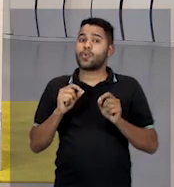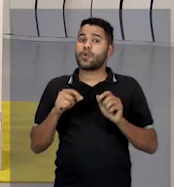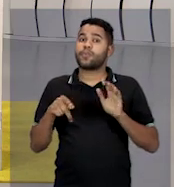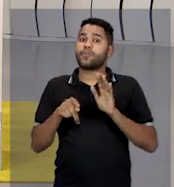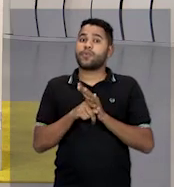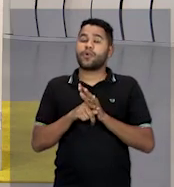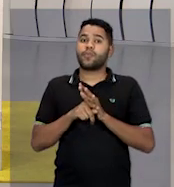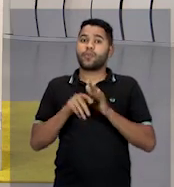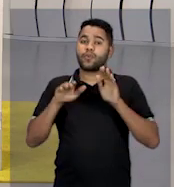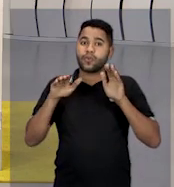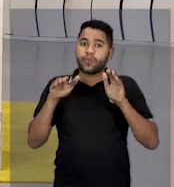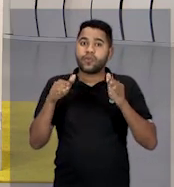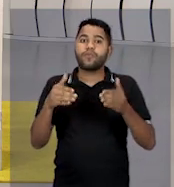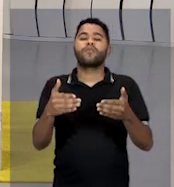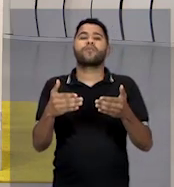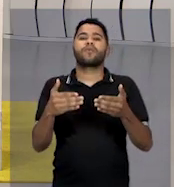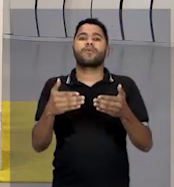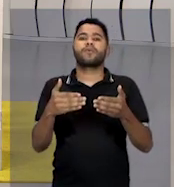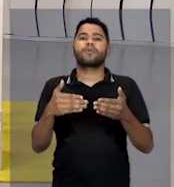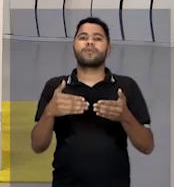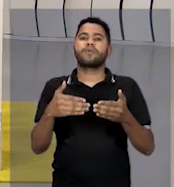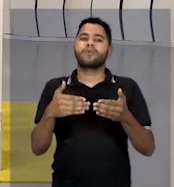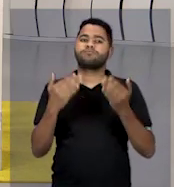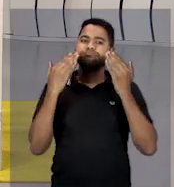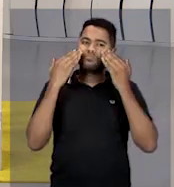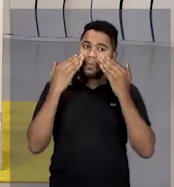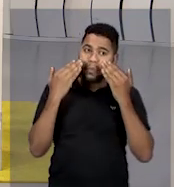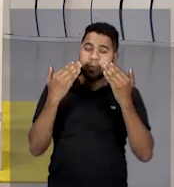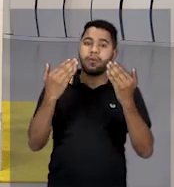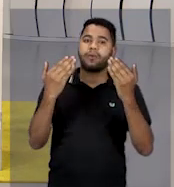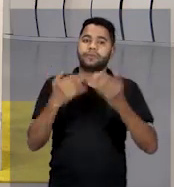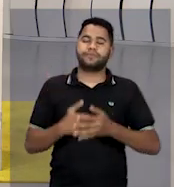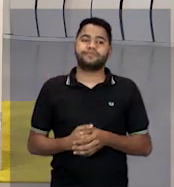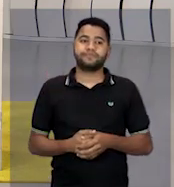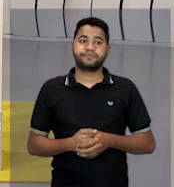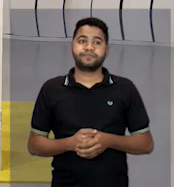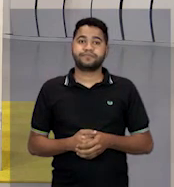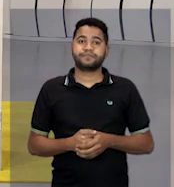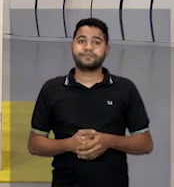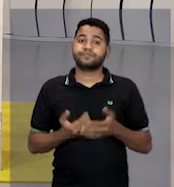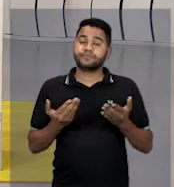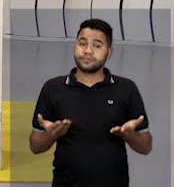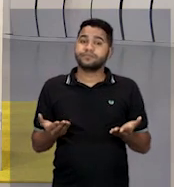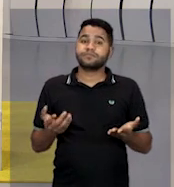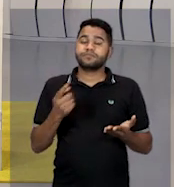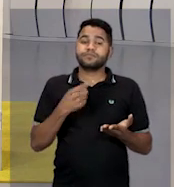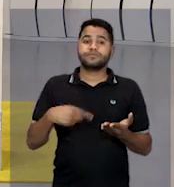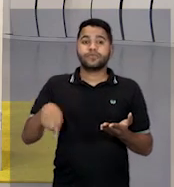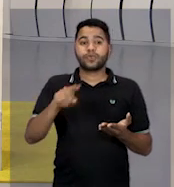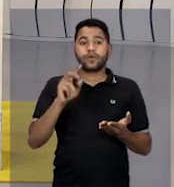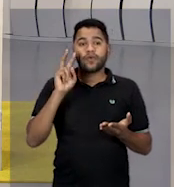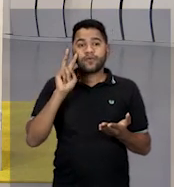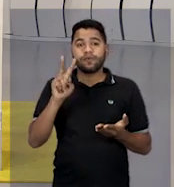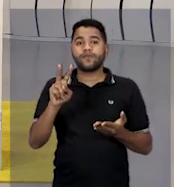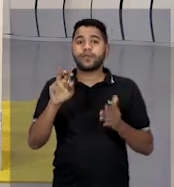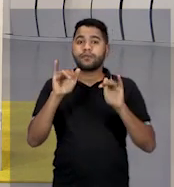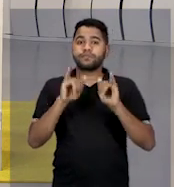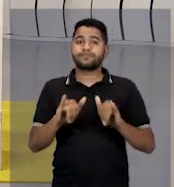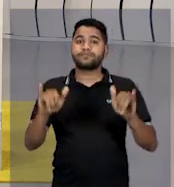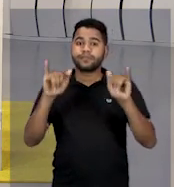uma preocupação aí, né, pública, ok? Bem, E aí nós vamos ver que a